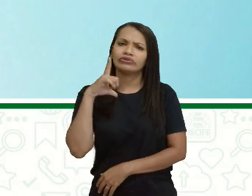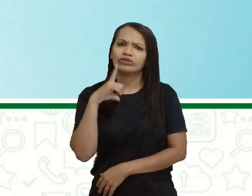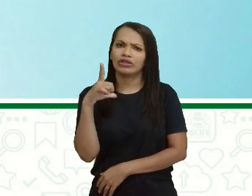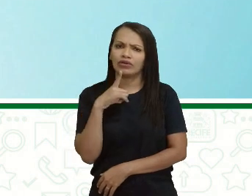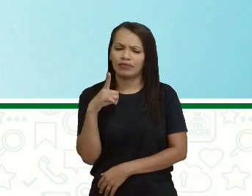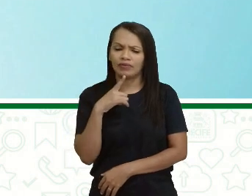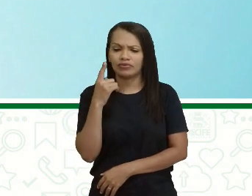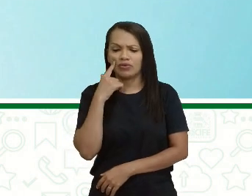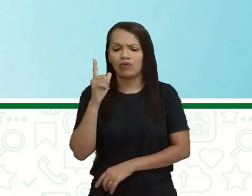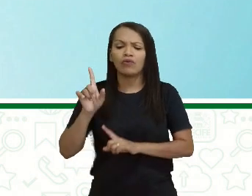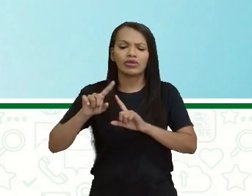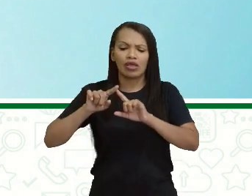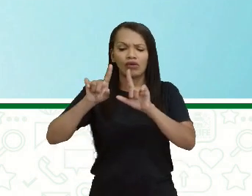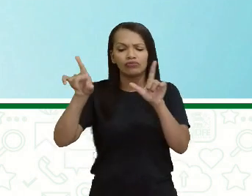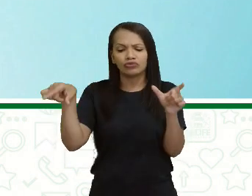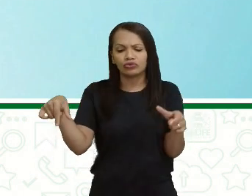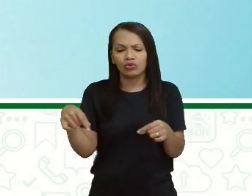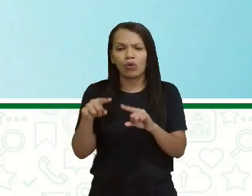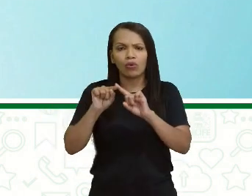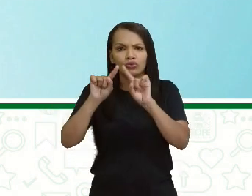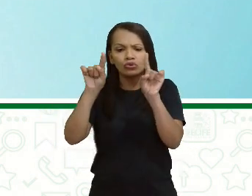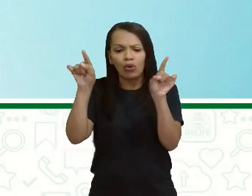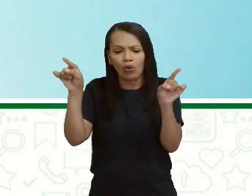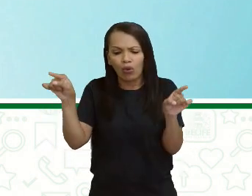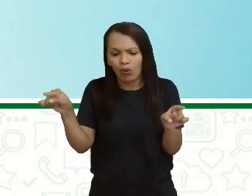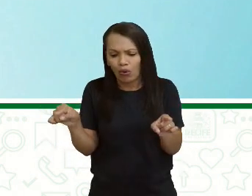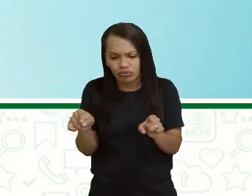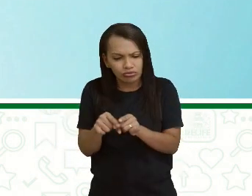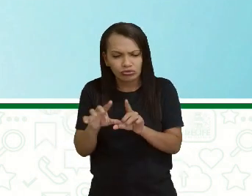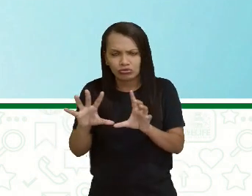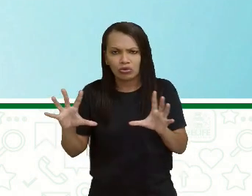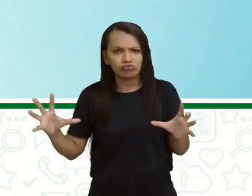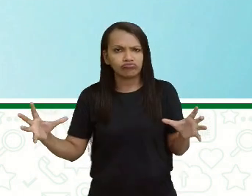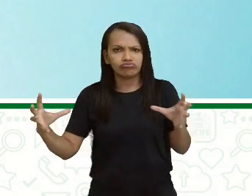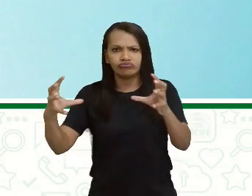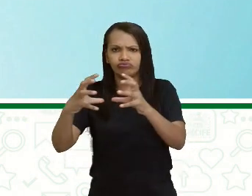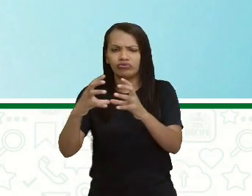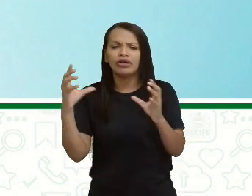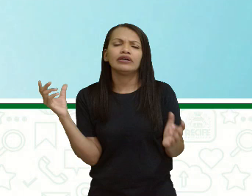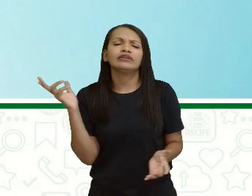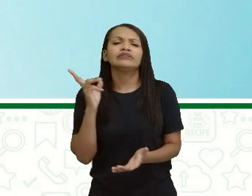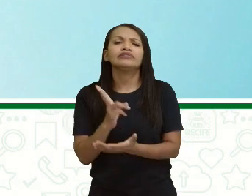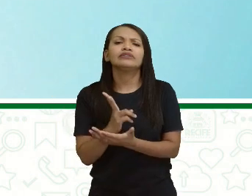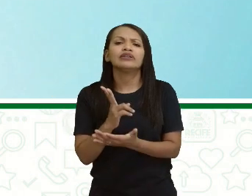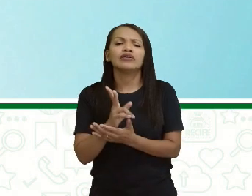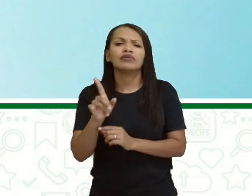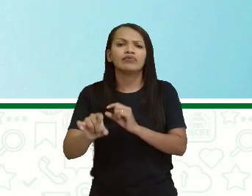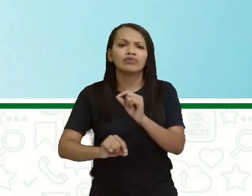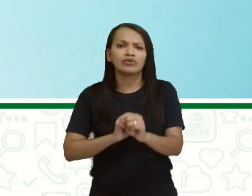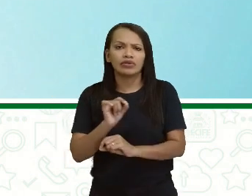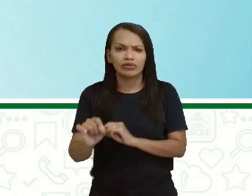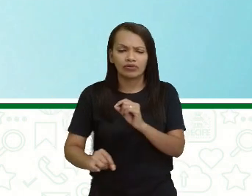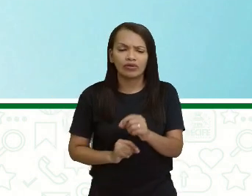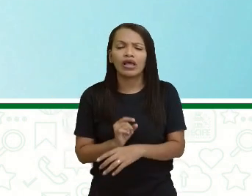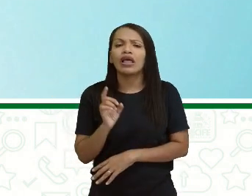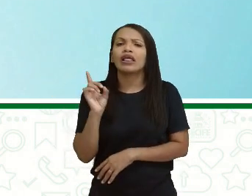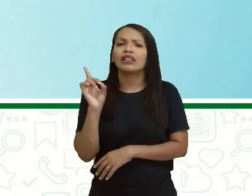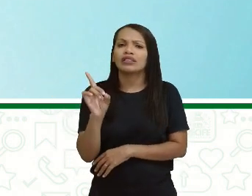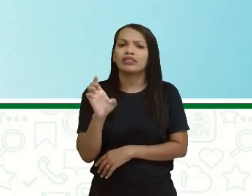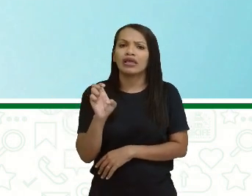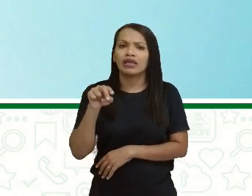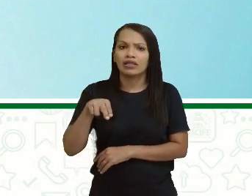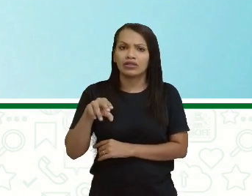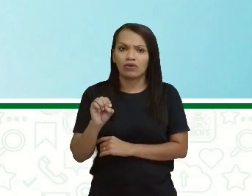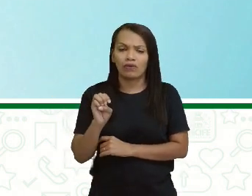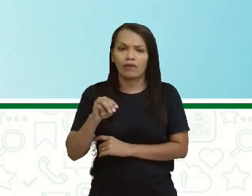o inteiro, né, nós temos sempre o denominador da